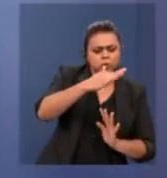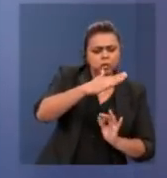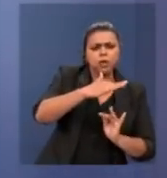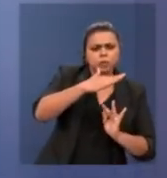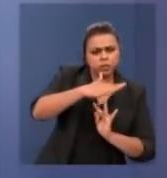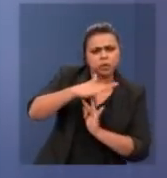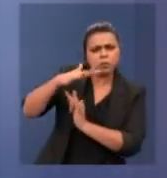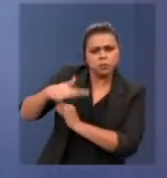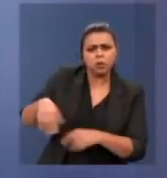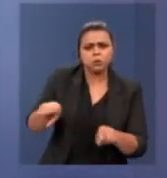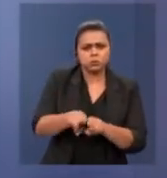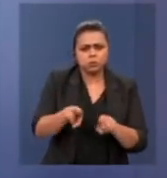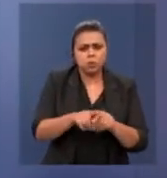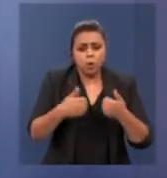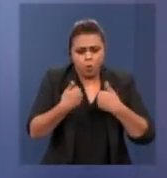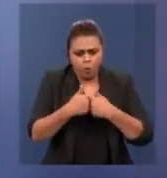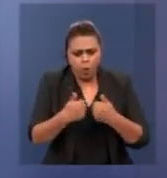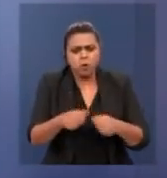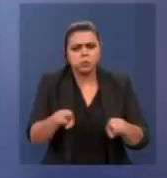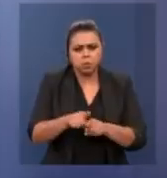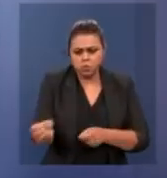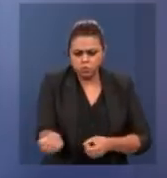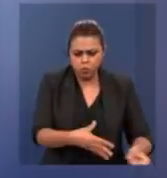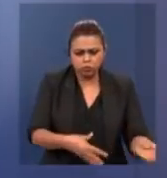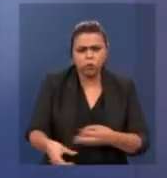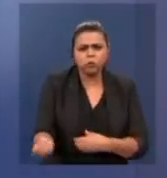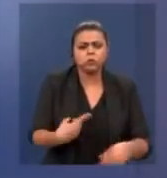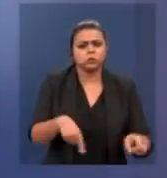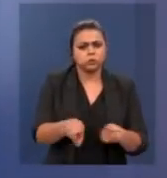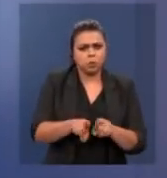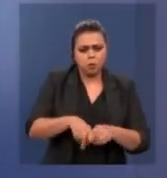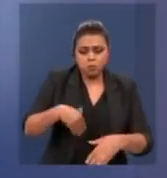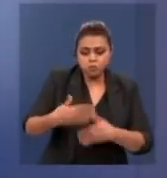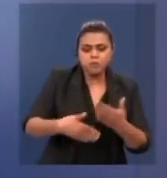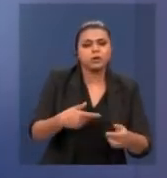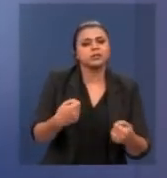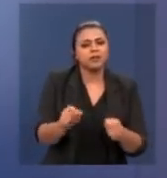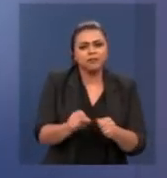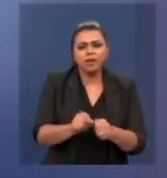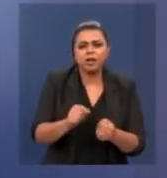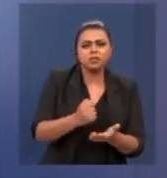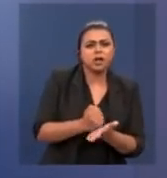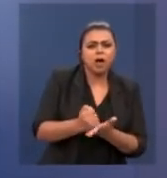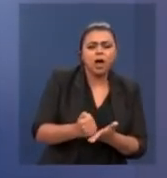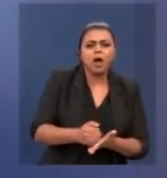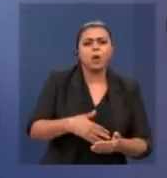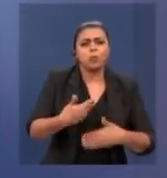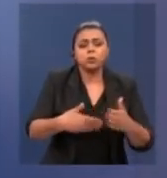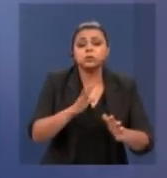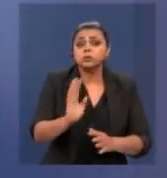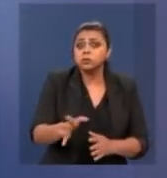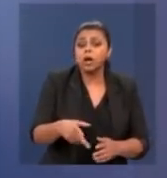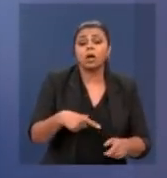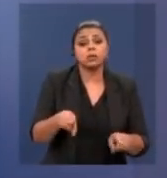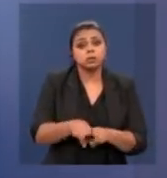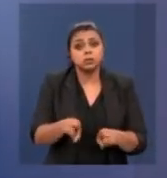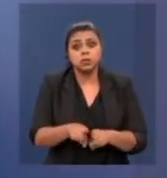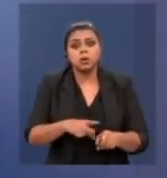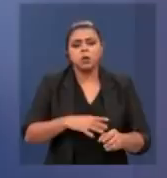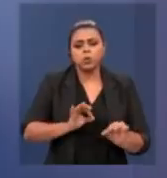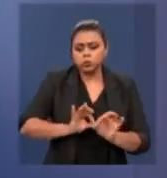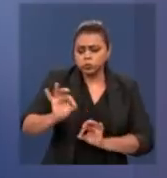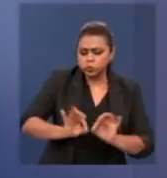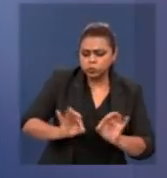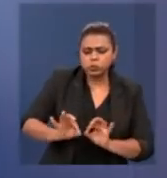renovamos a frota do sistema transcol nós fizemos um processo licitatório do sistema transcol então não temos estabilidade ao sistema